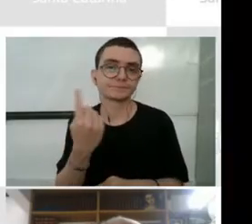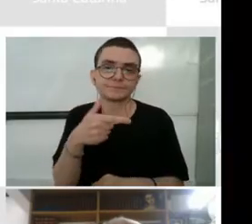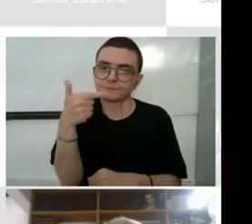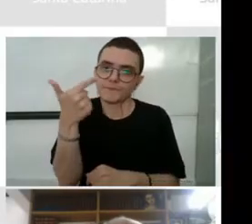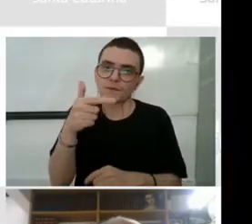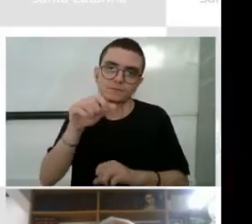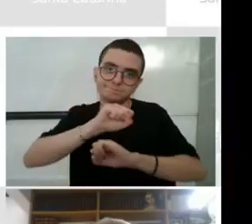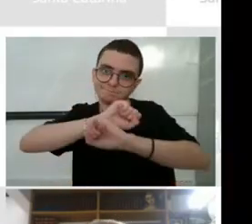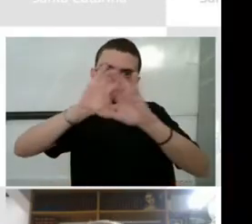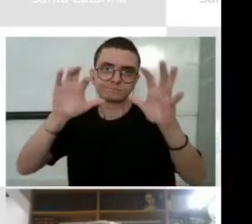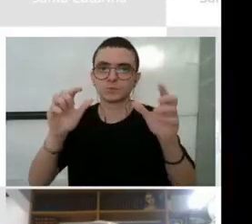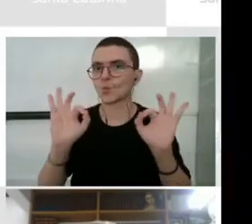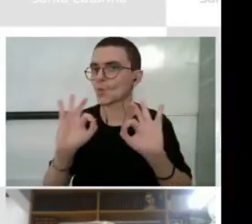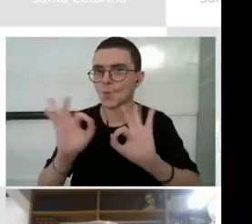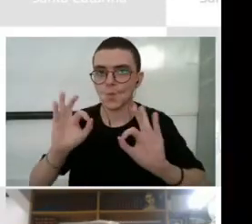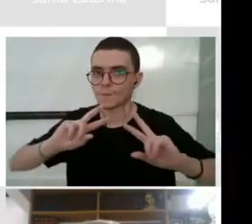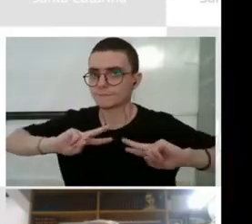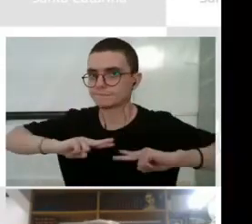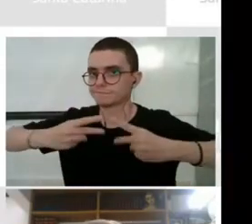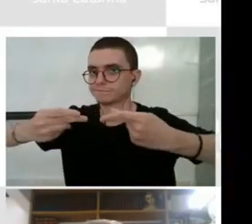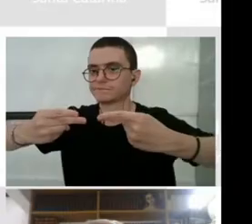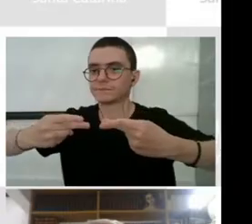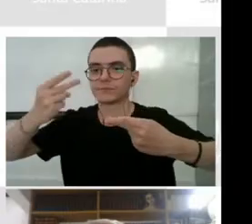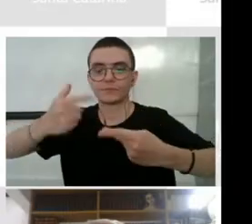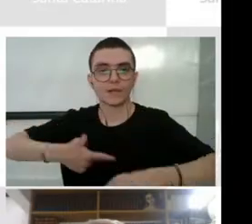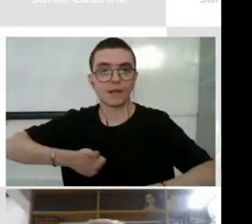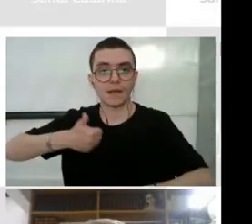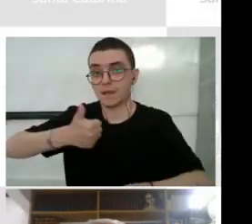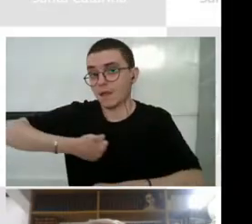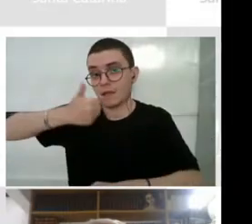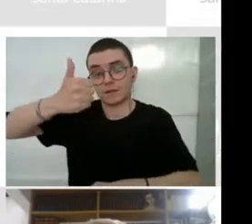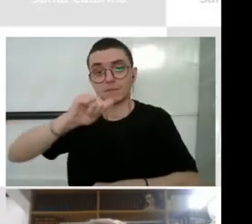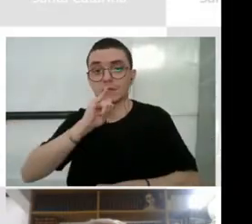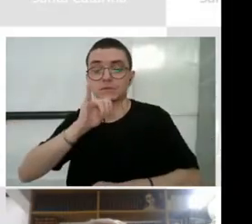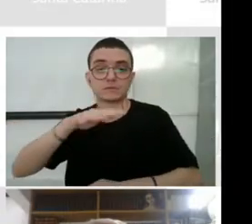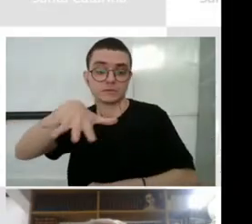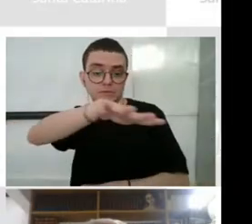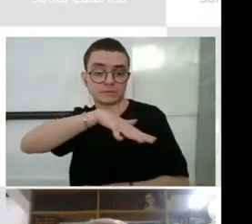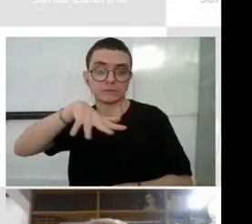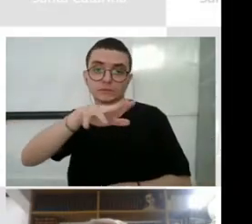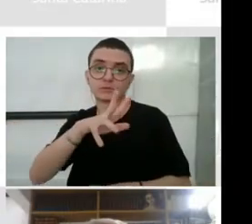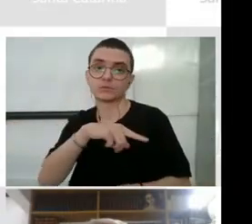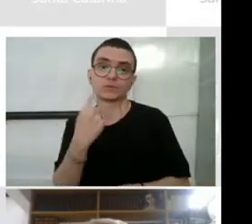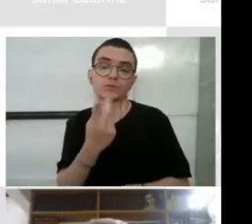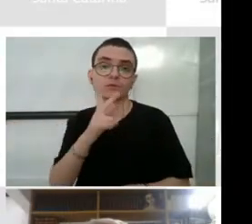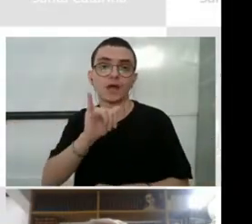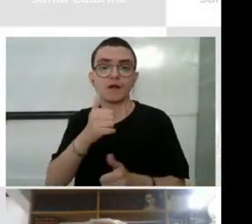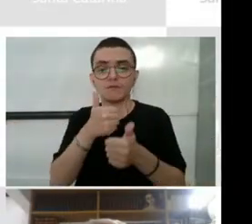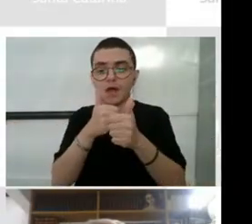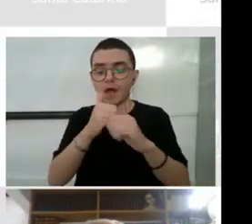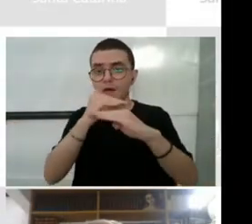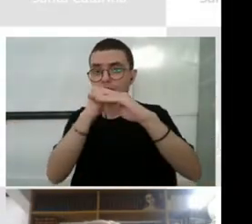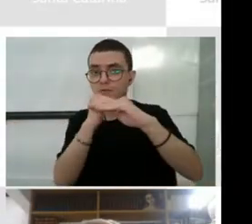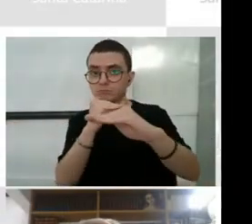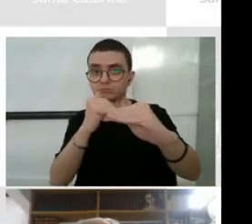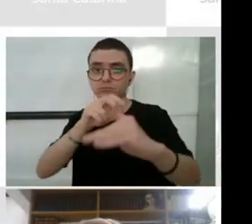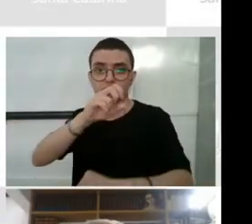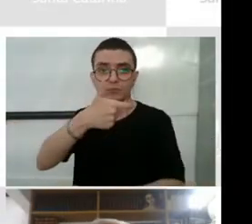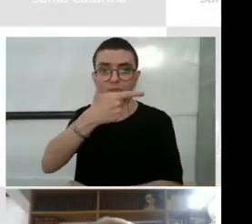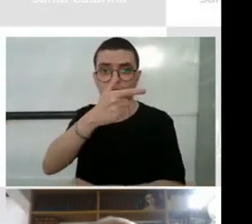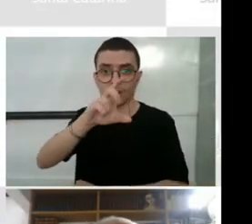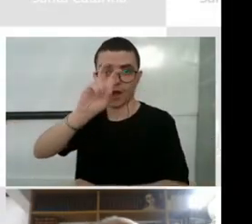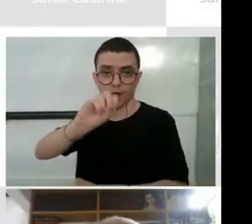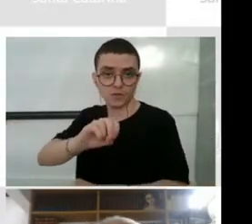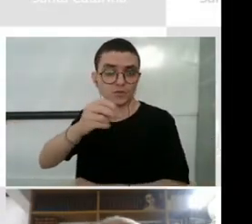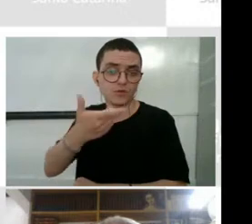claramente nenhuma transição. Na melhor das hipóteses, nós permanecemos no mesmo patamar em 2050, na pior das hipóteses, nós